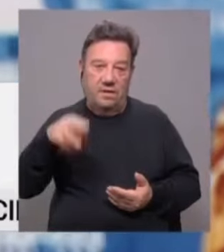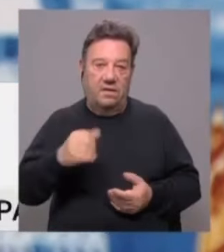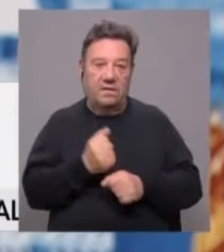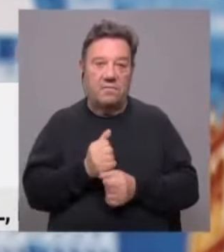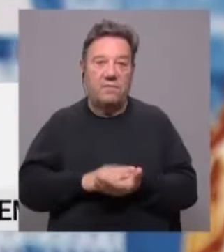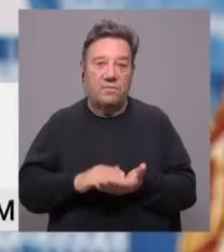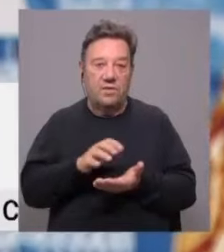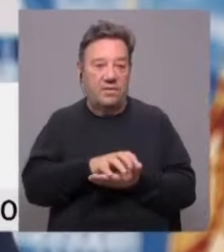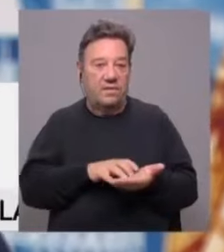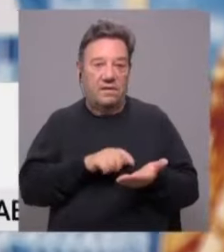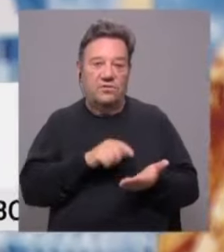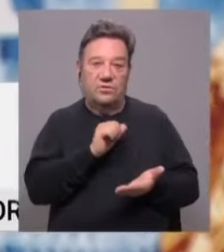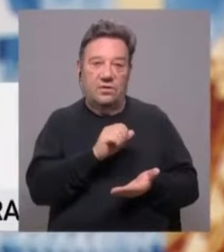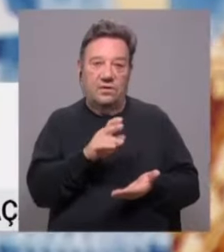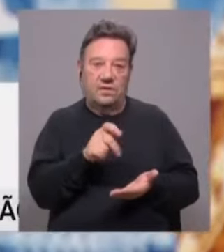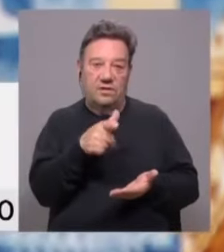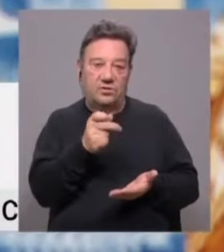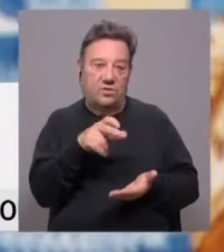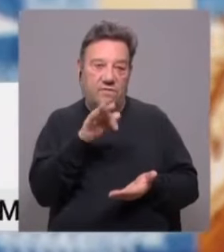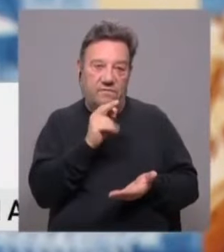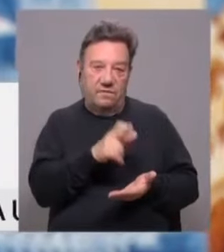baseado nos textos de Christopher